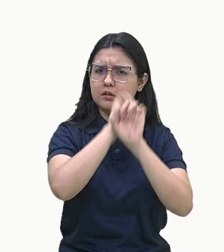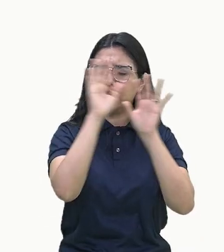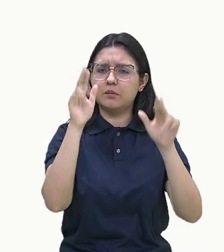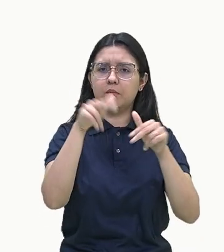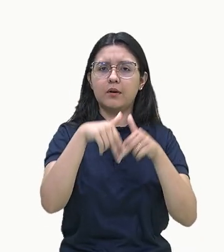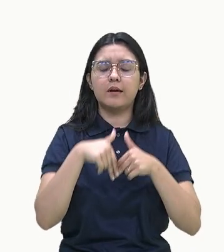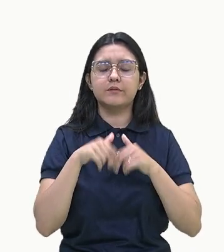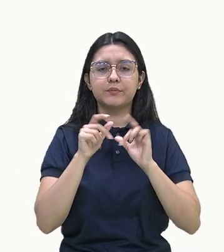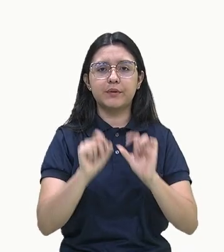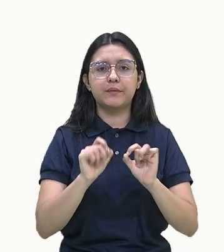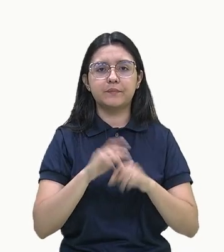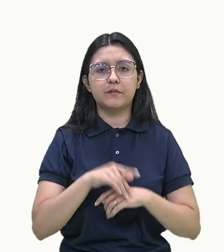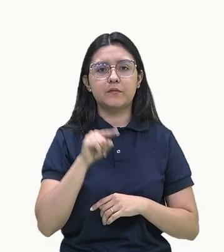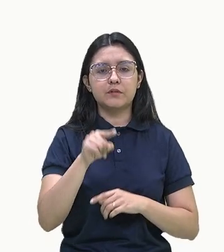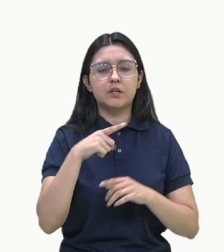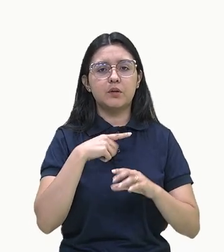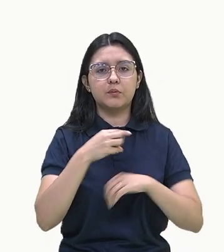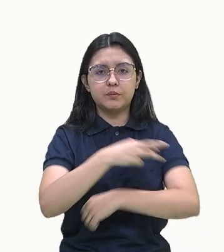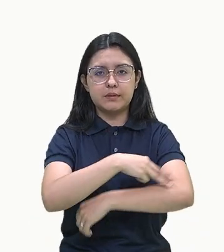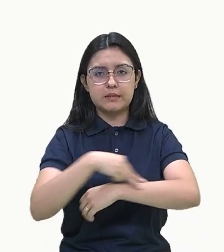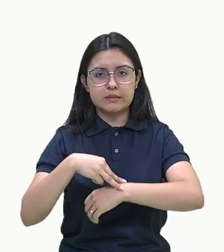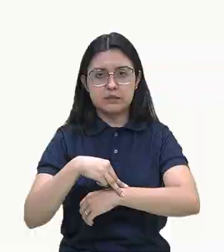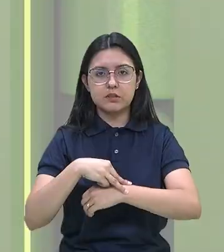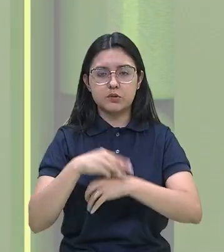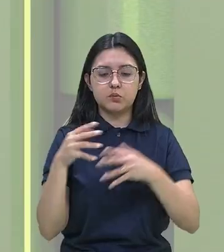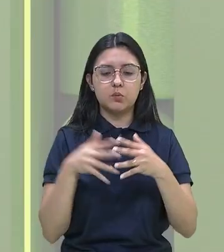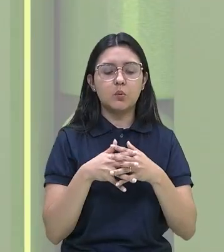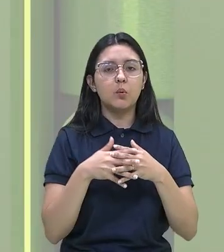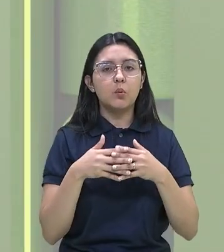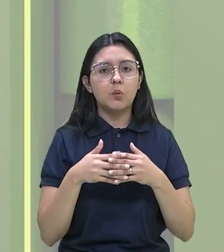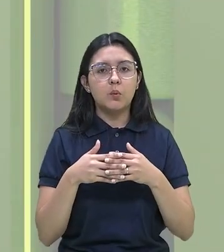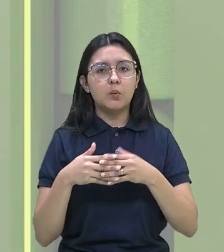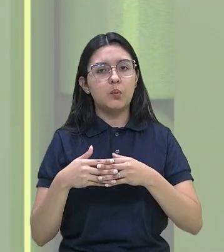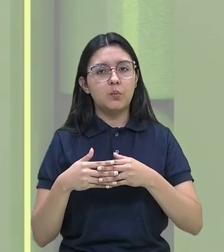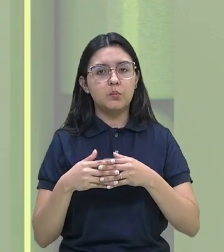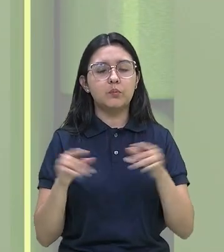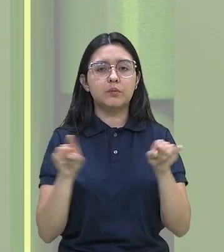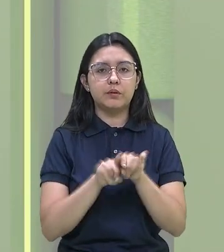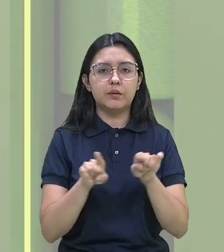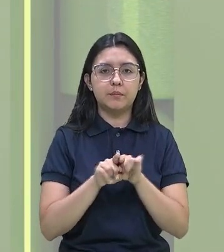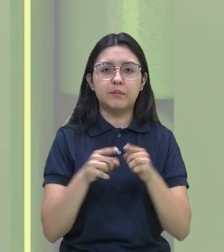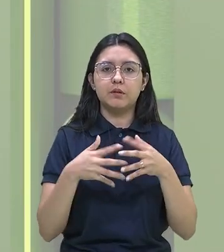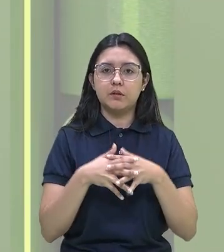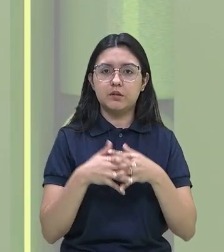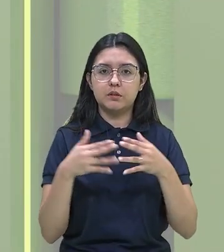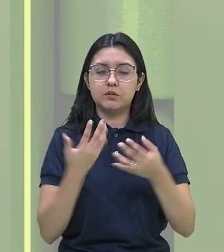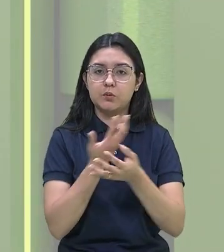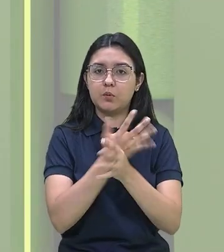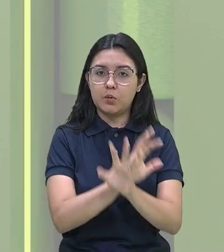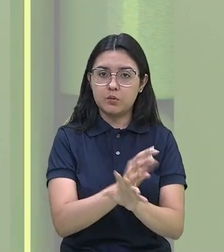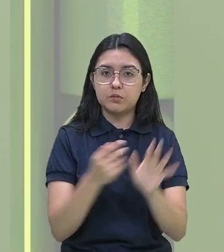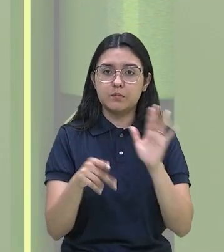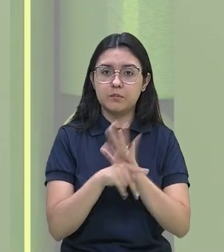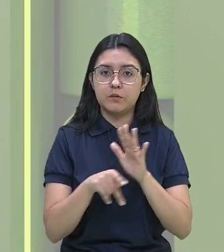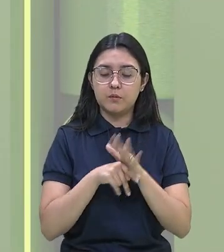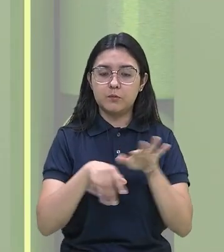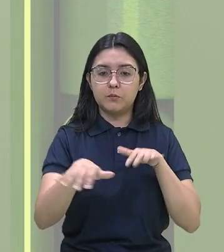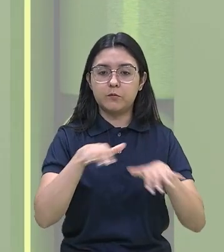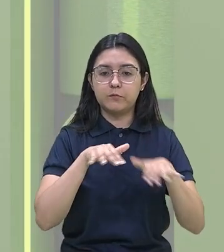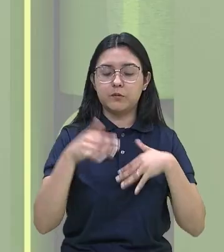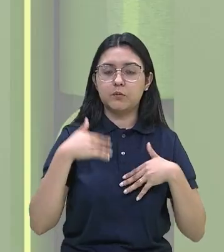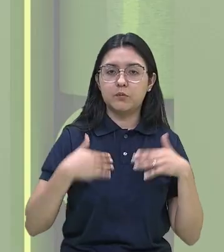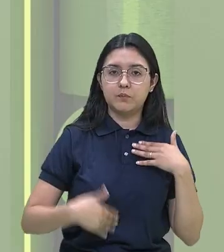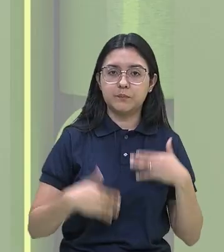de você falar de tecido muscular, você está falando também de tecido ósseo no sistema locomotor,